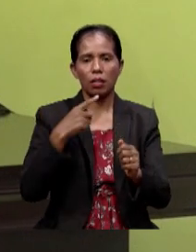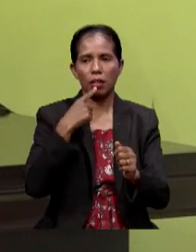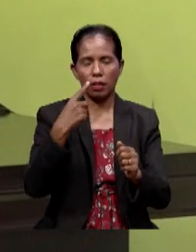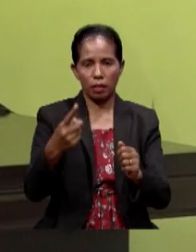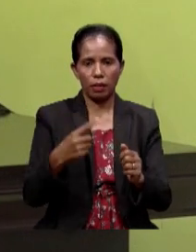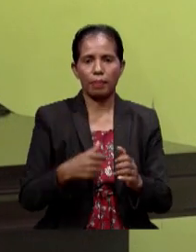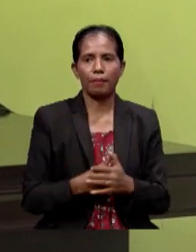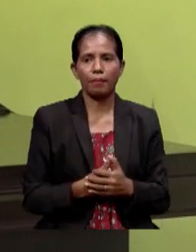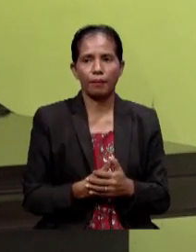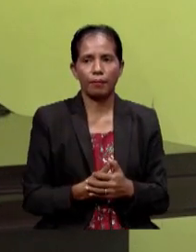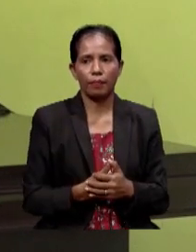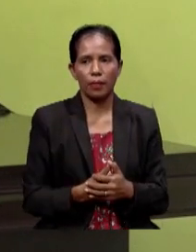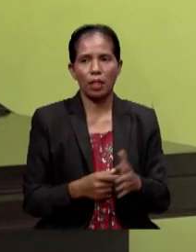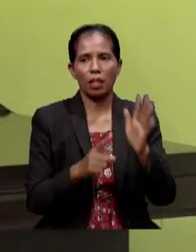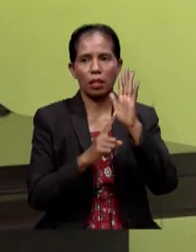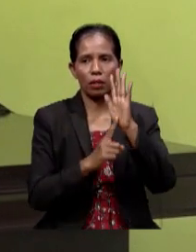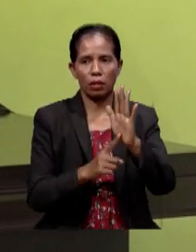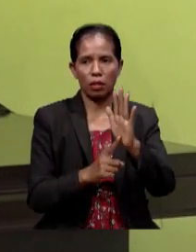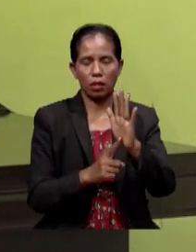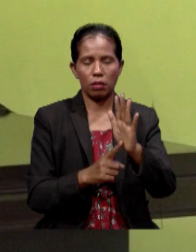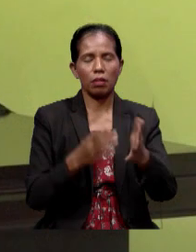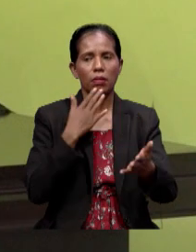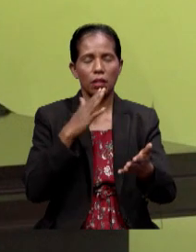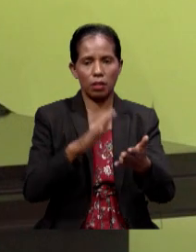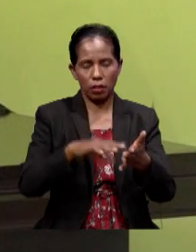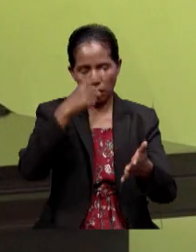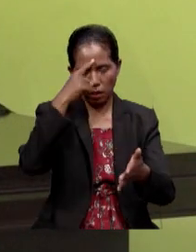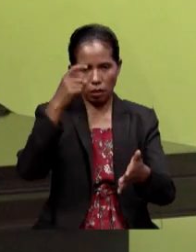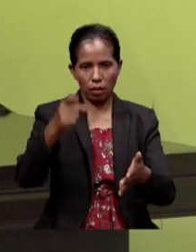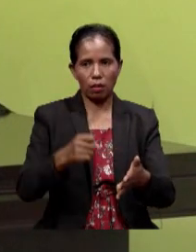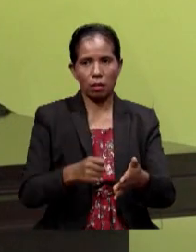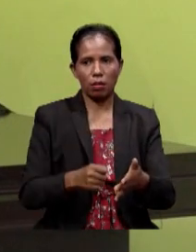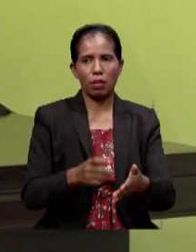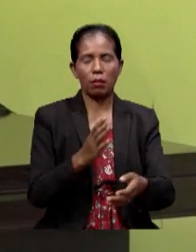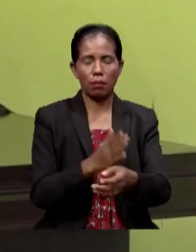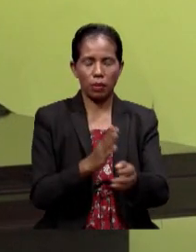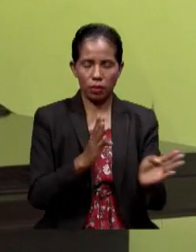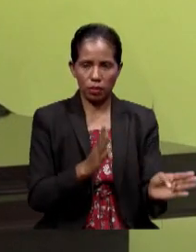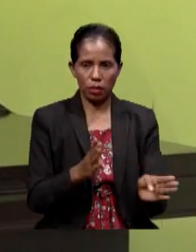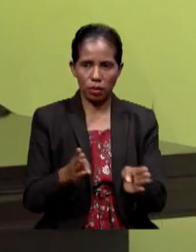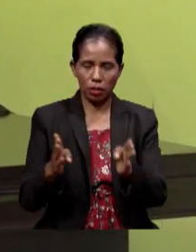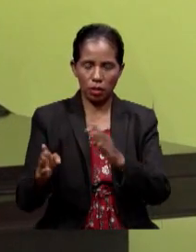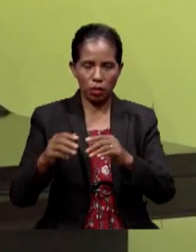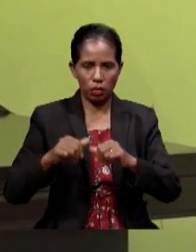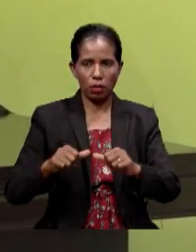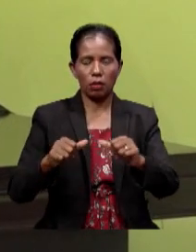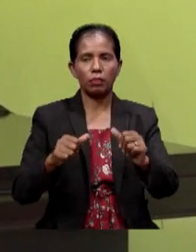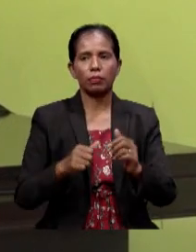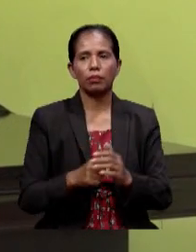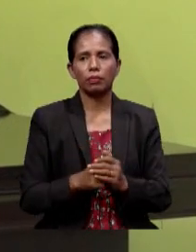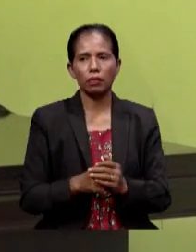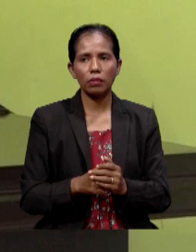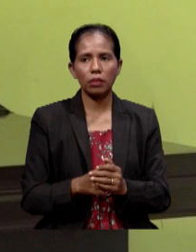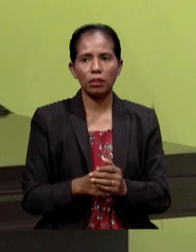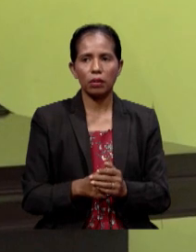nia hatur nelamentação, tamba nia processo se ida nebe agora lá ela, lá o